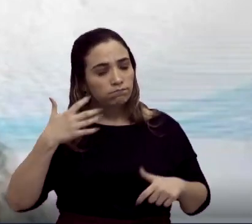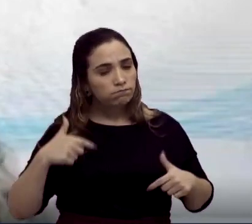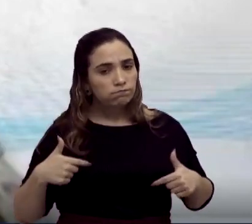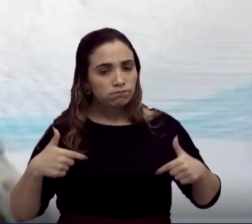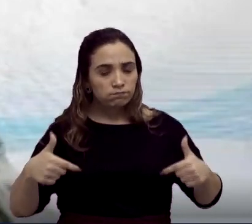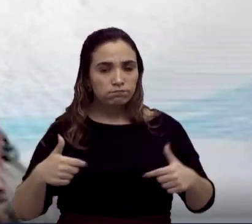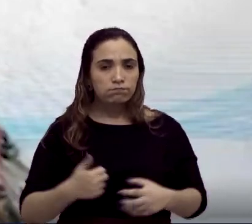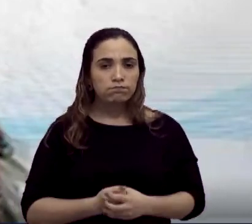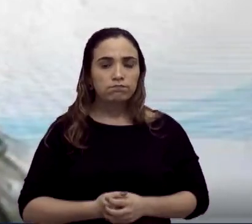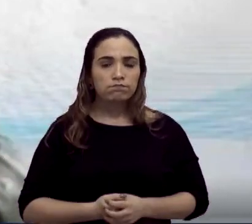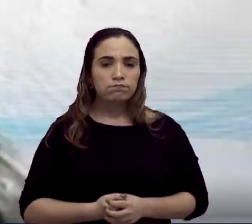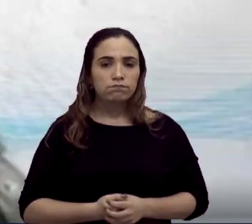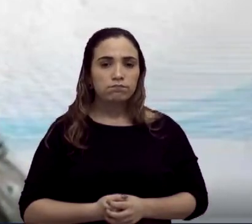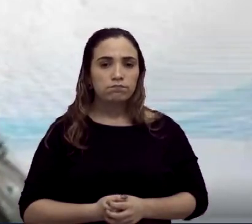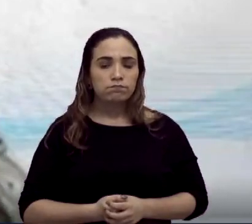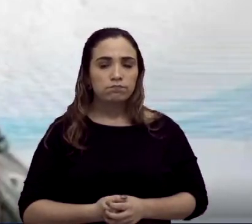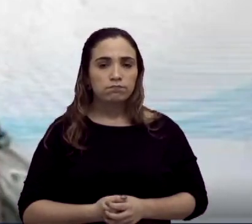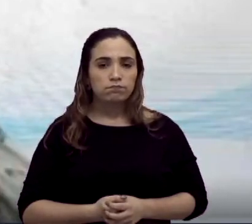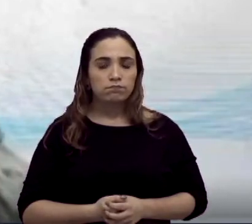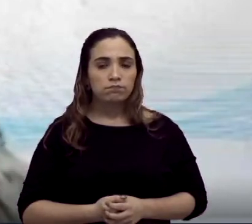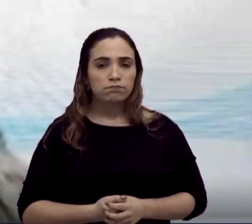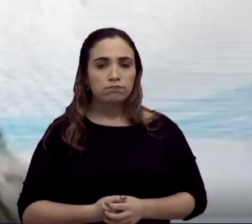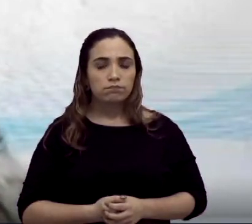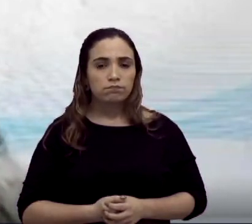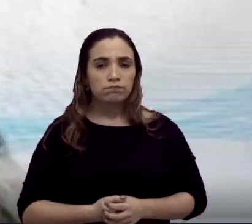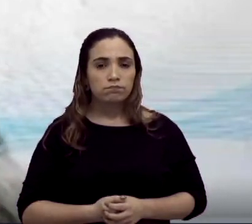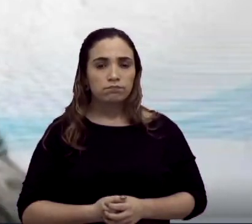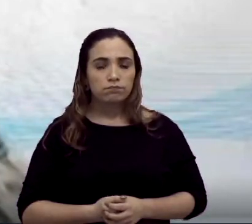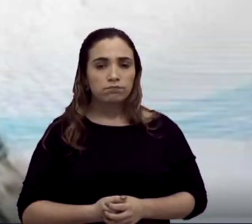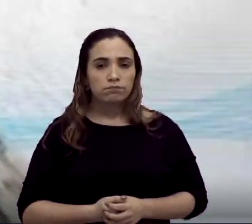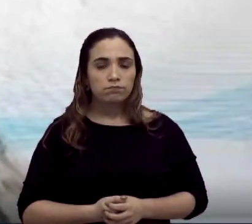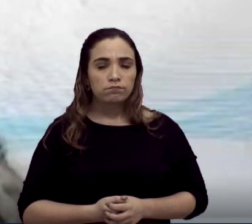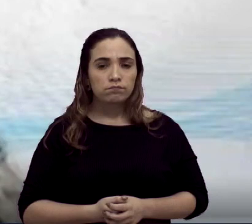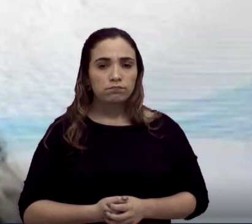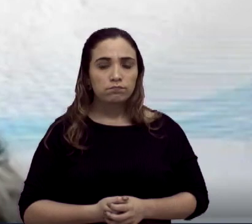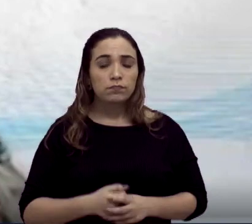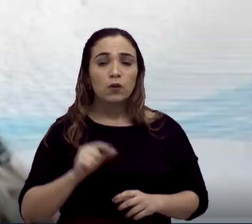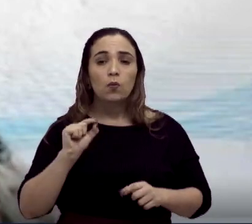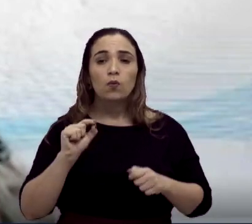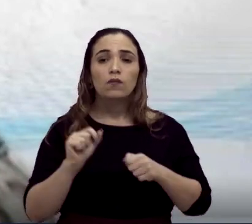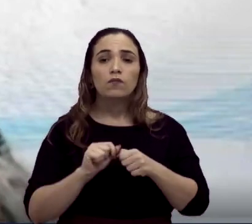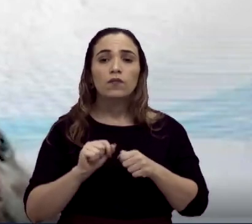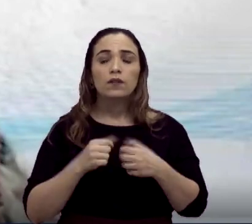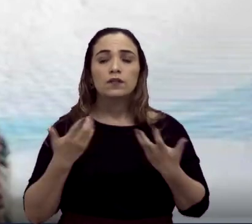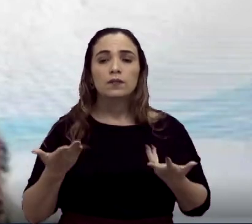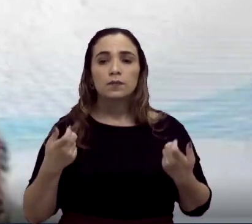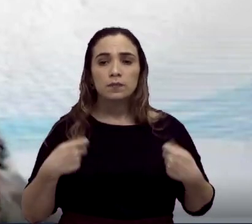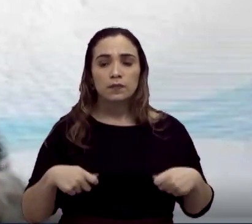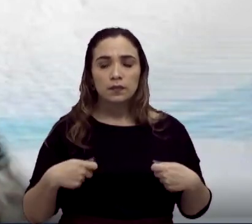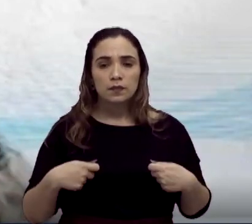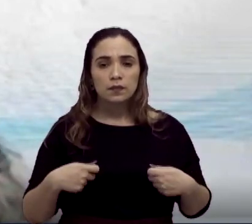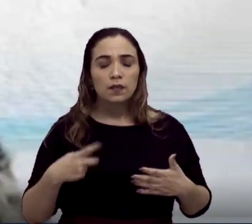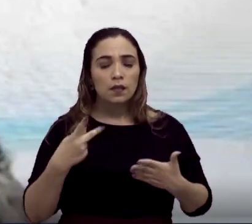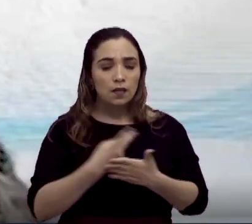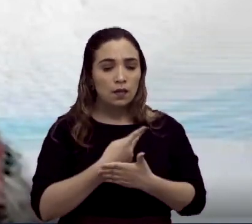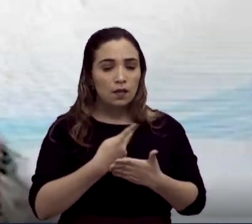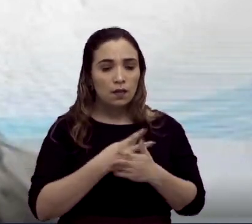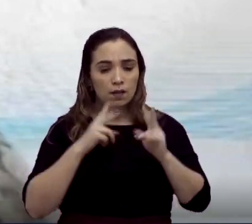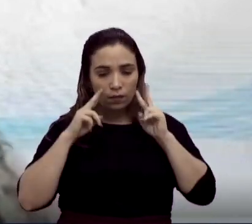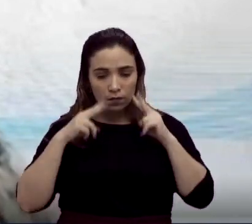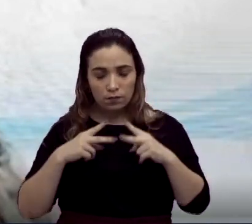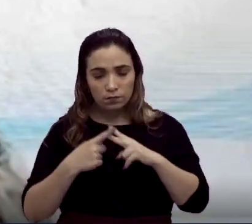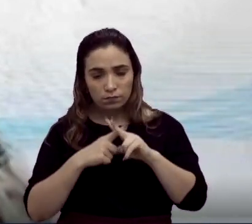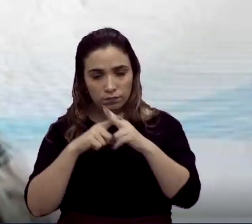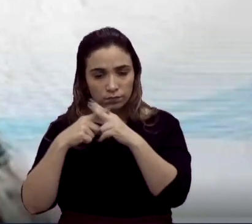errar. E reconhecer o erro. O que tem que ser feito erra, reconhece e tenta